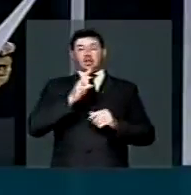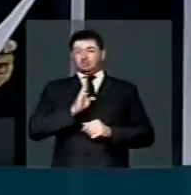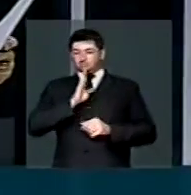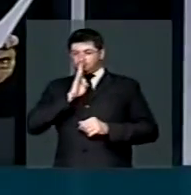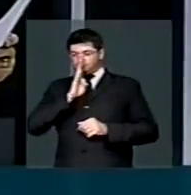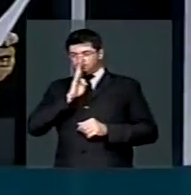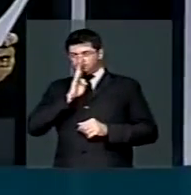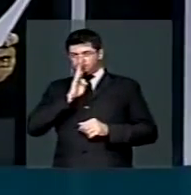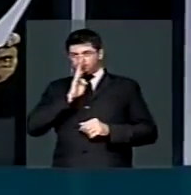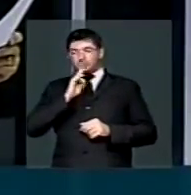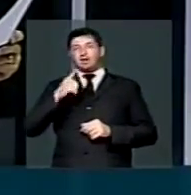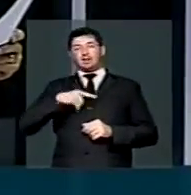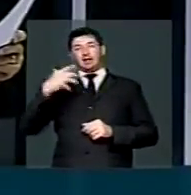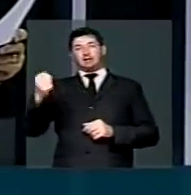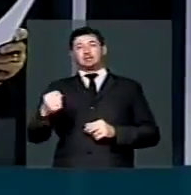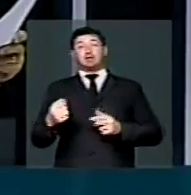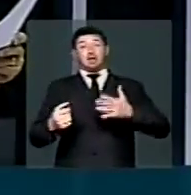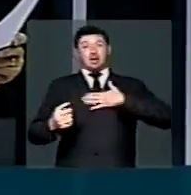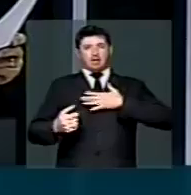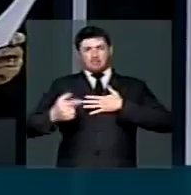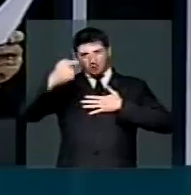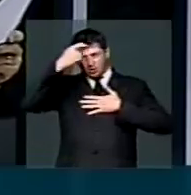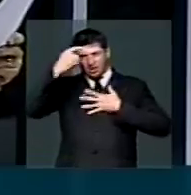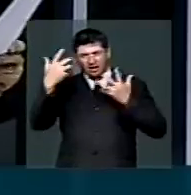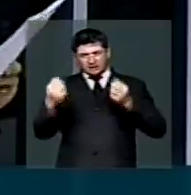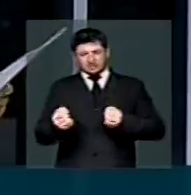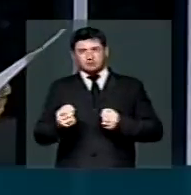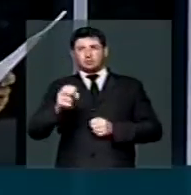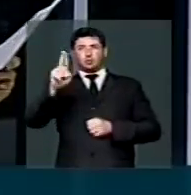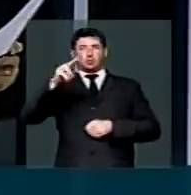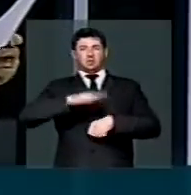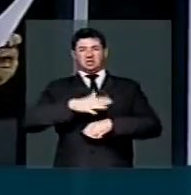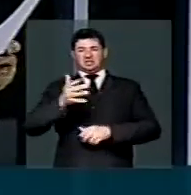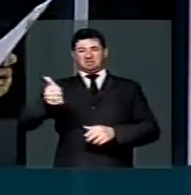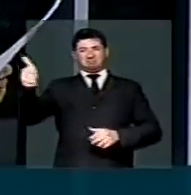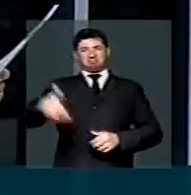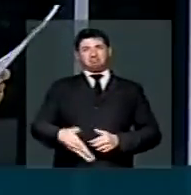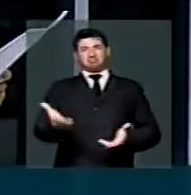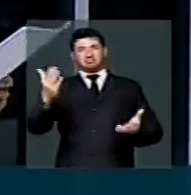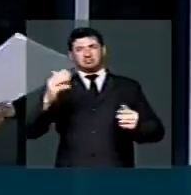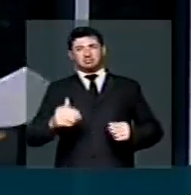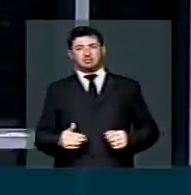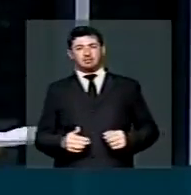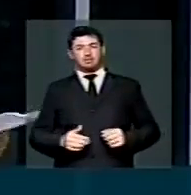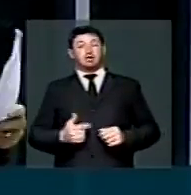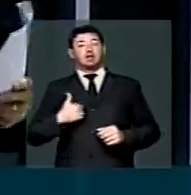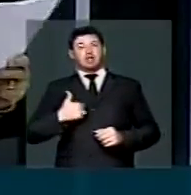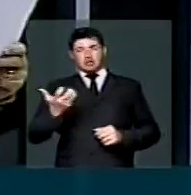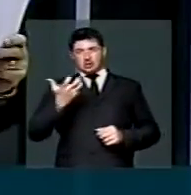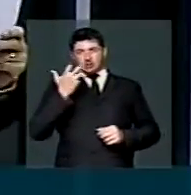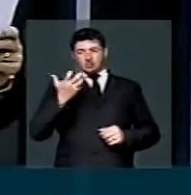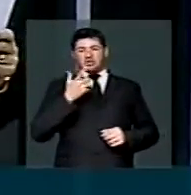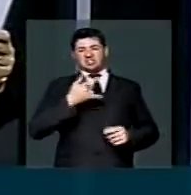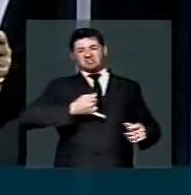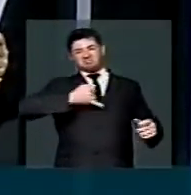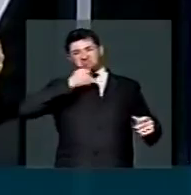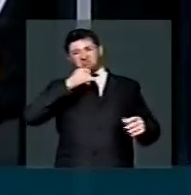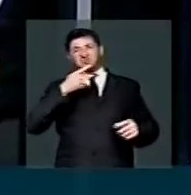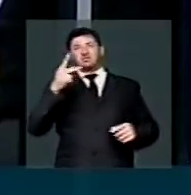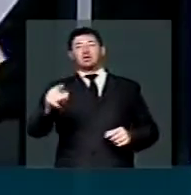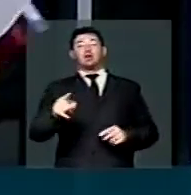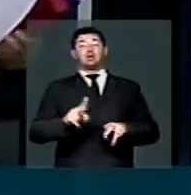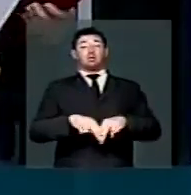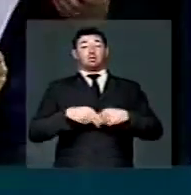consente, e minha consciência não se coaduna com tal miserabilidade. Gostaria de lamentar